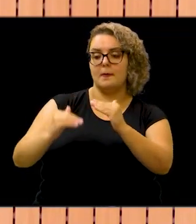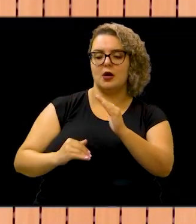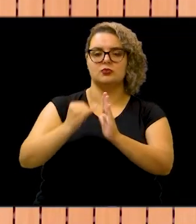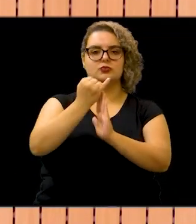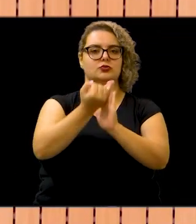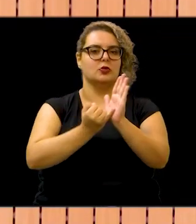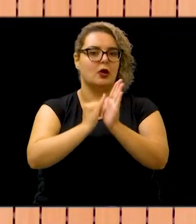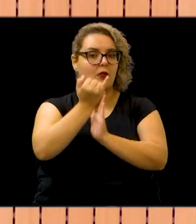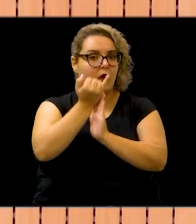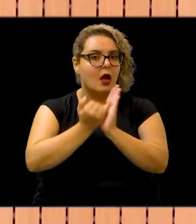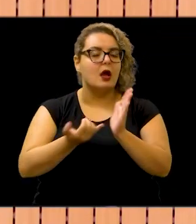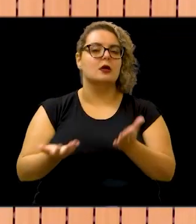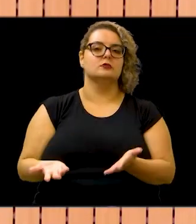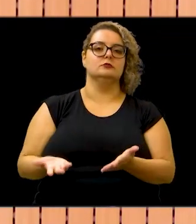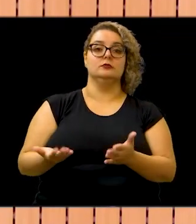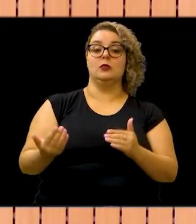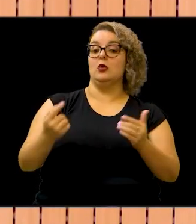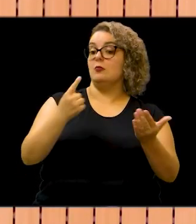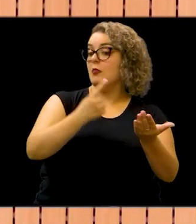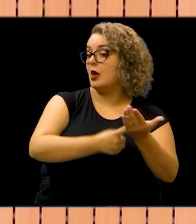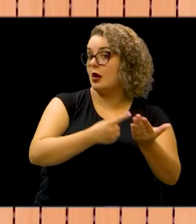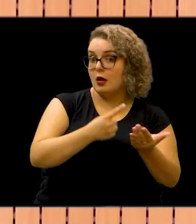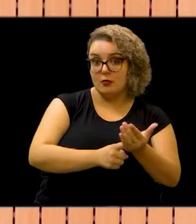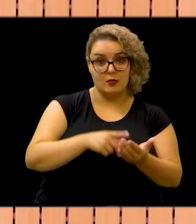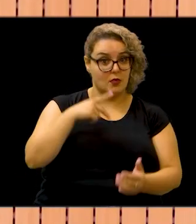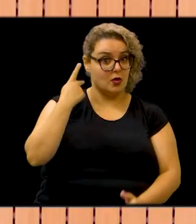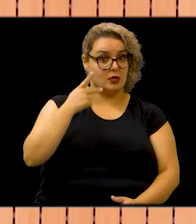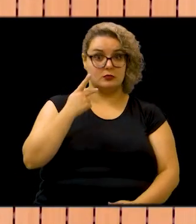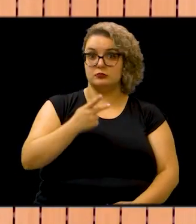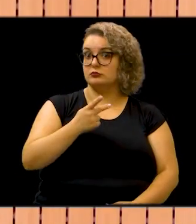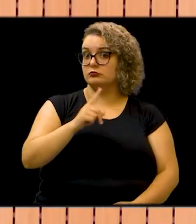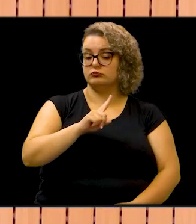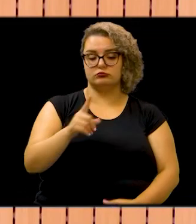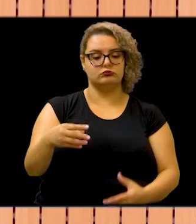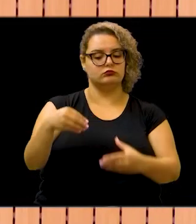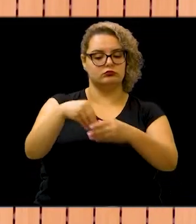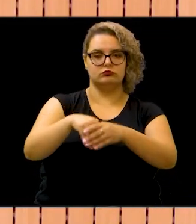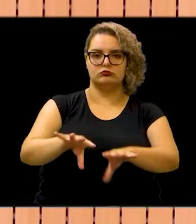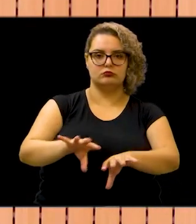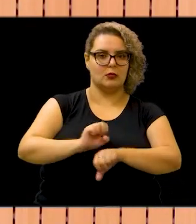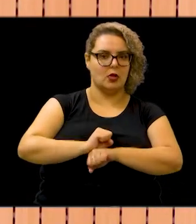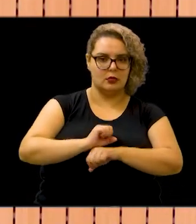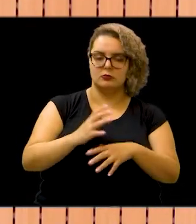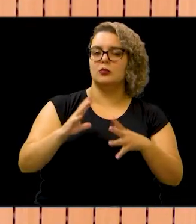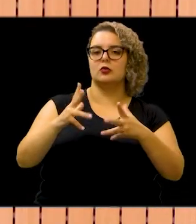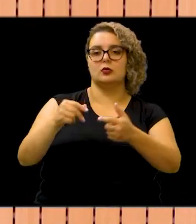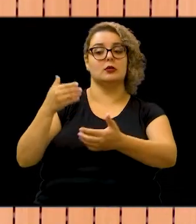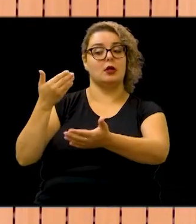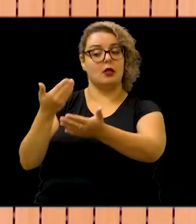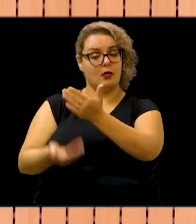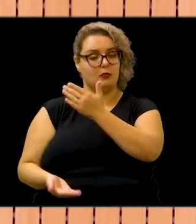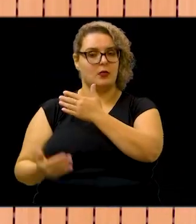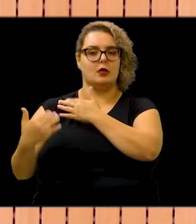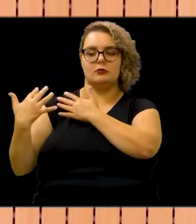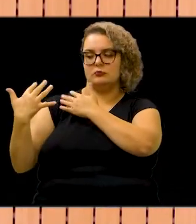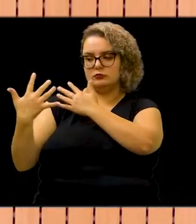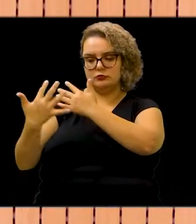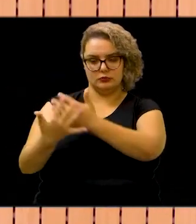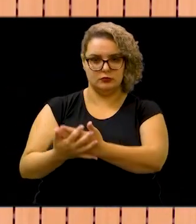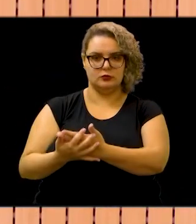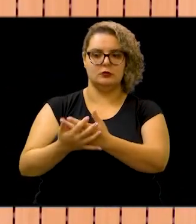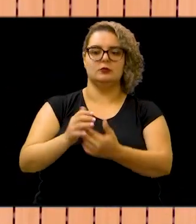reajustes abaixo da inflação, que foram marcados por políticas que realmente não incorporaram todas as perdas